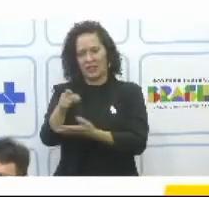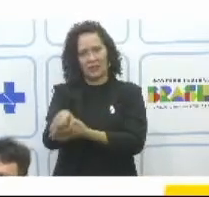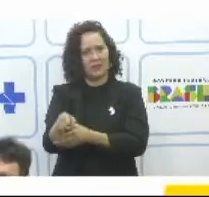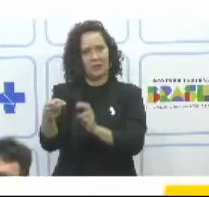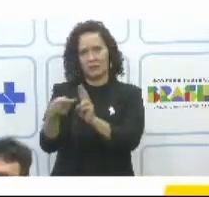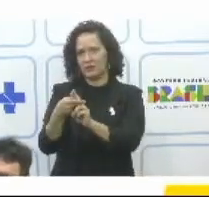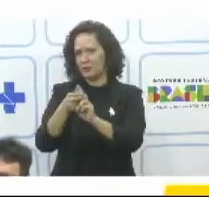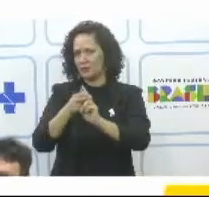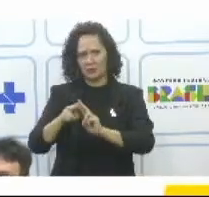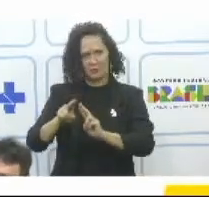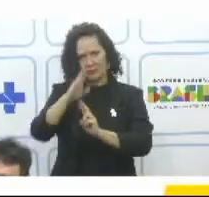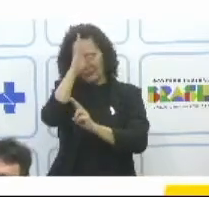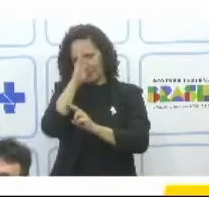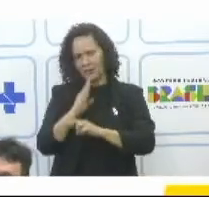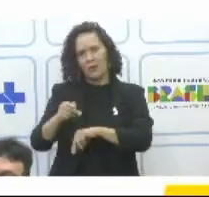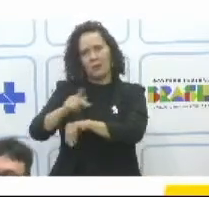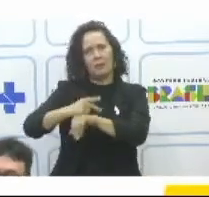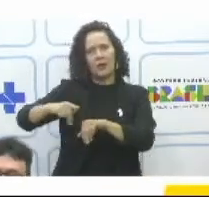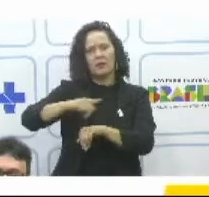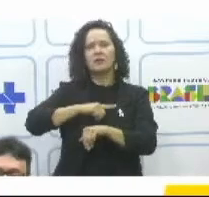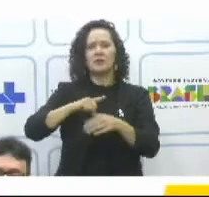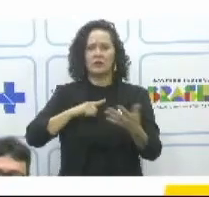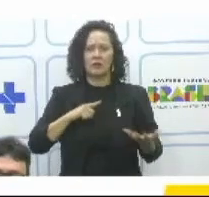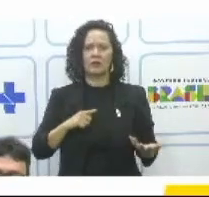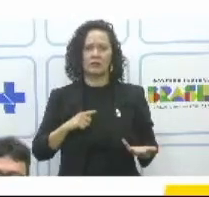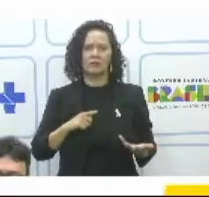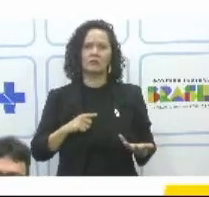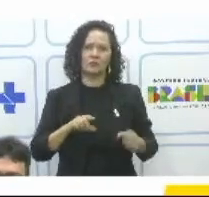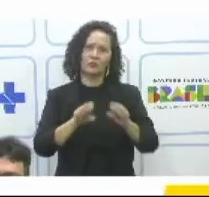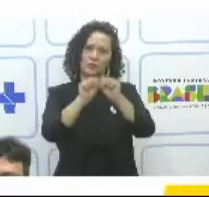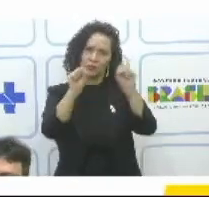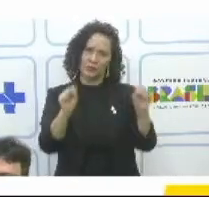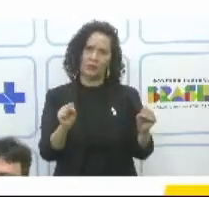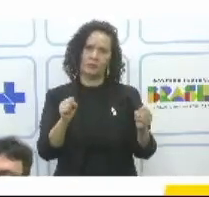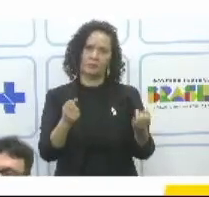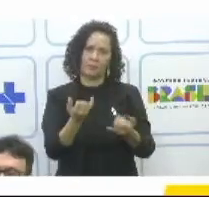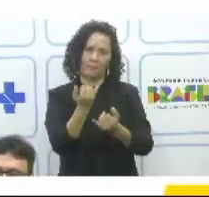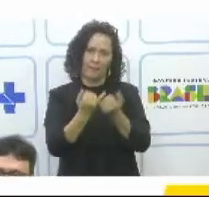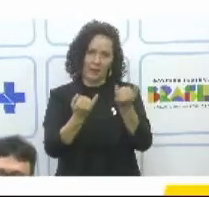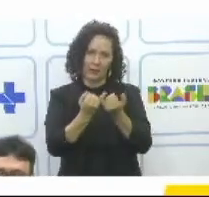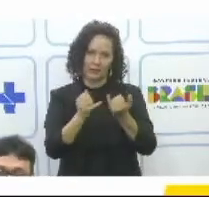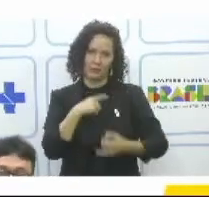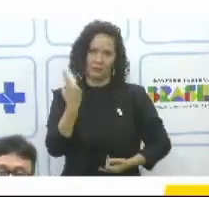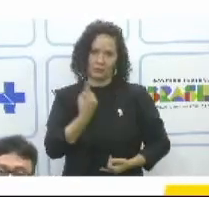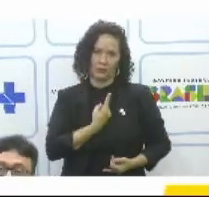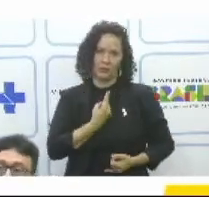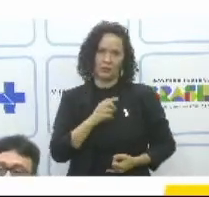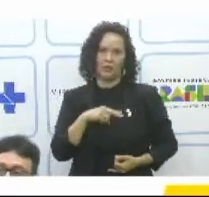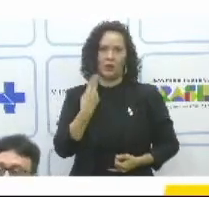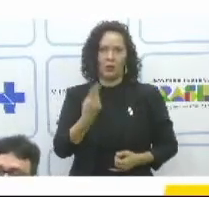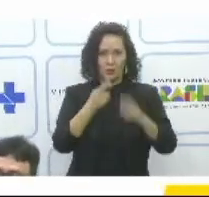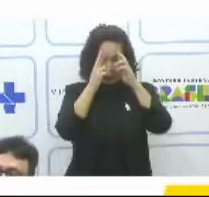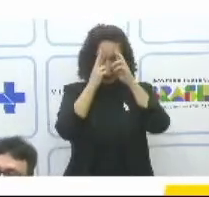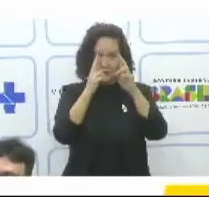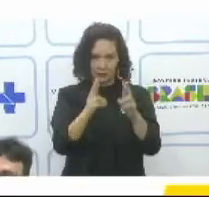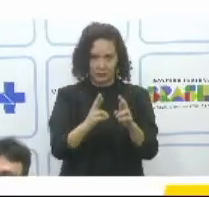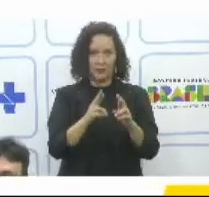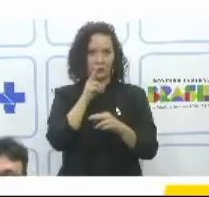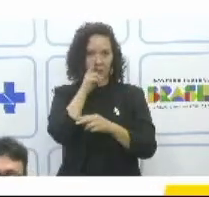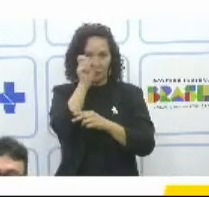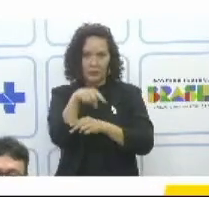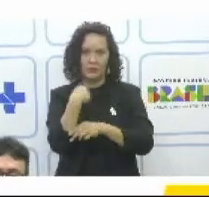né, em países que têm, né, um sistema, né, ou um reconhecimento